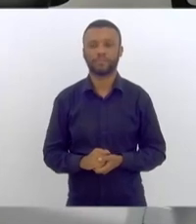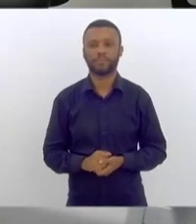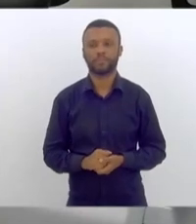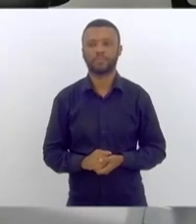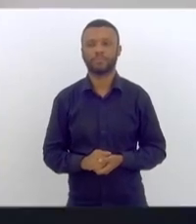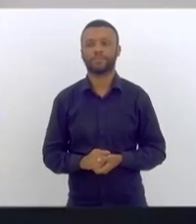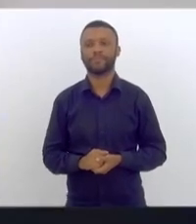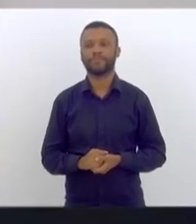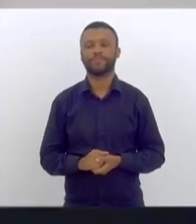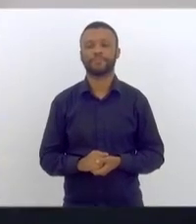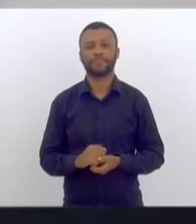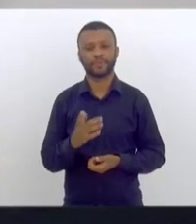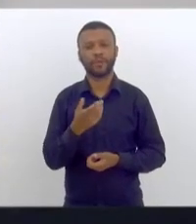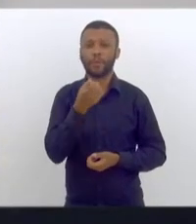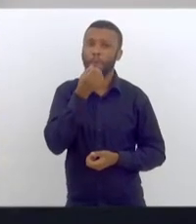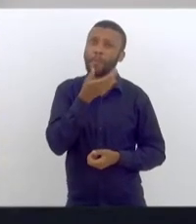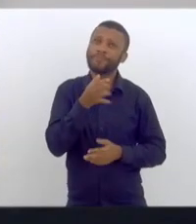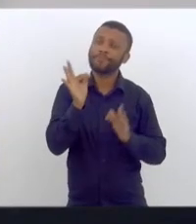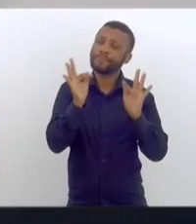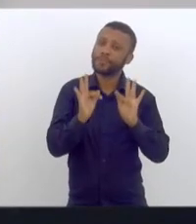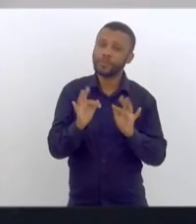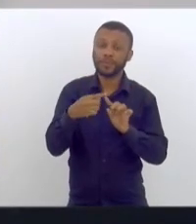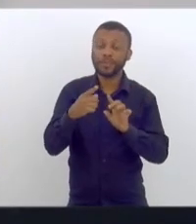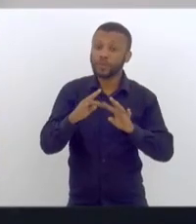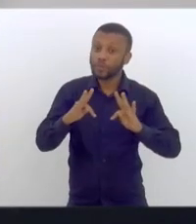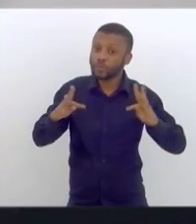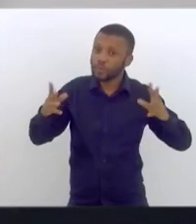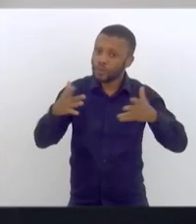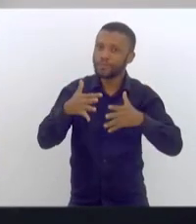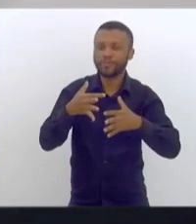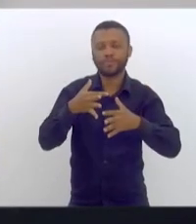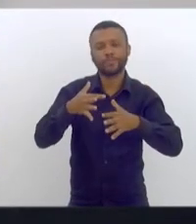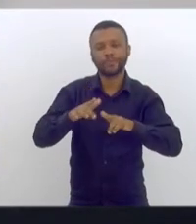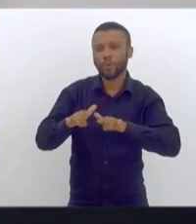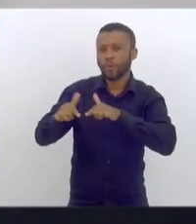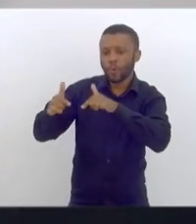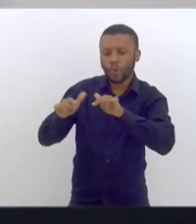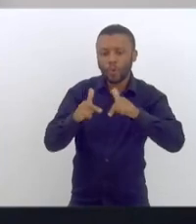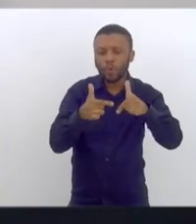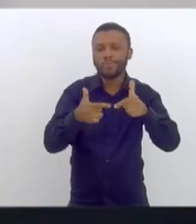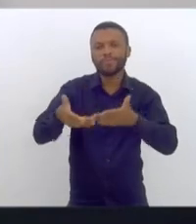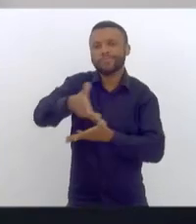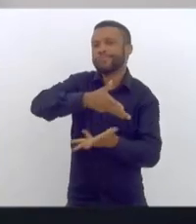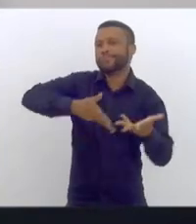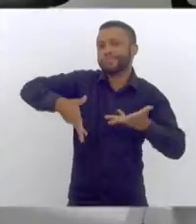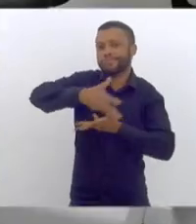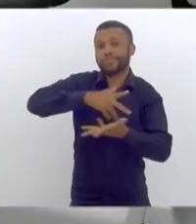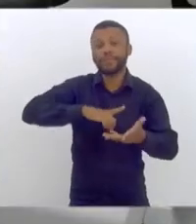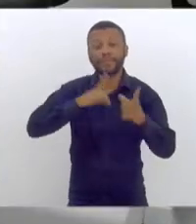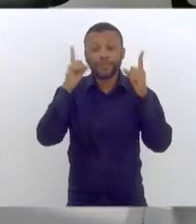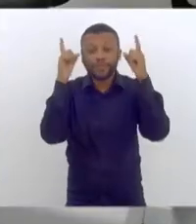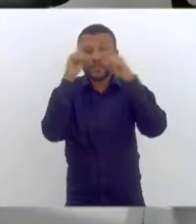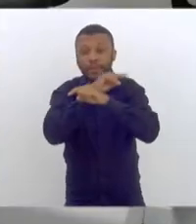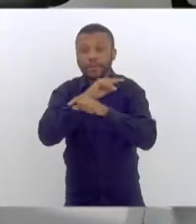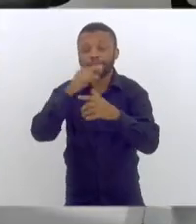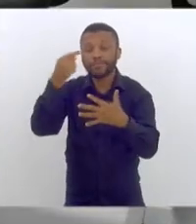pelo menos fico feliz que pelo menos todo mundo fez o dever de casa a gente só tá com uma dificuldade